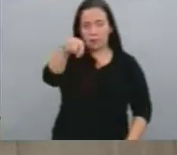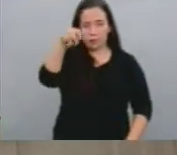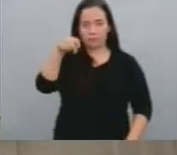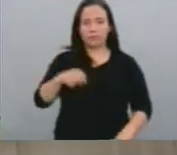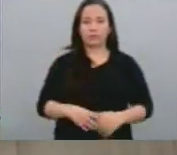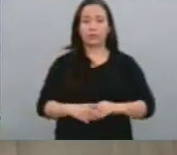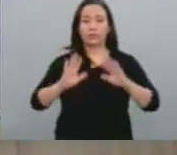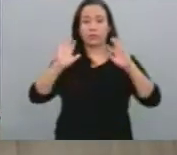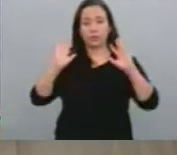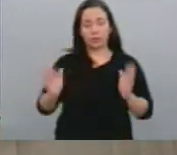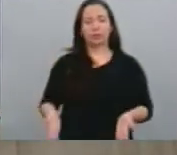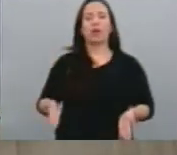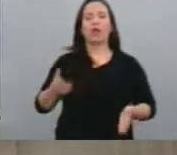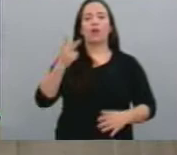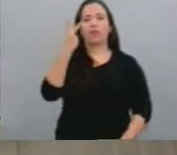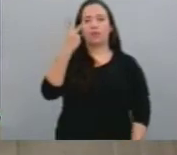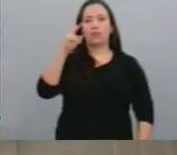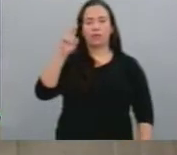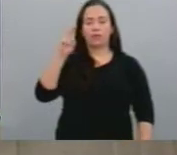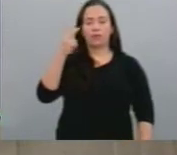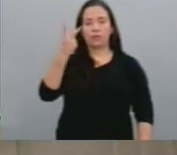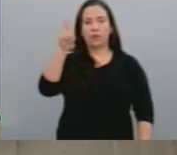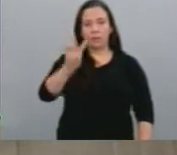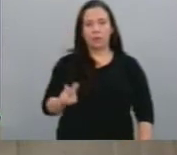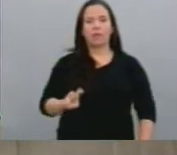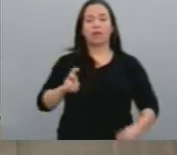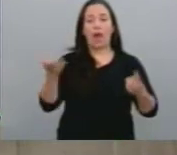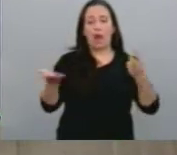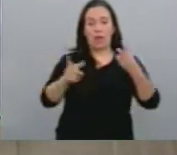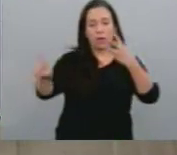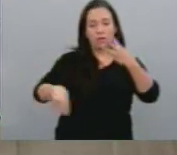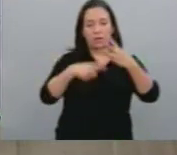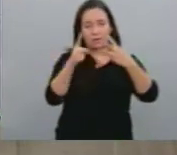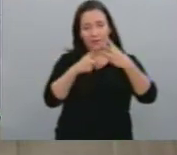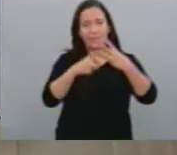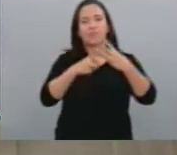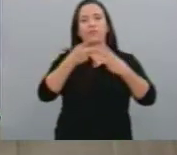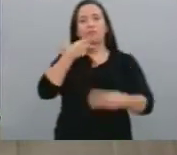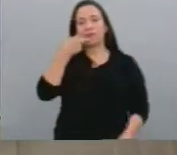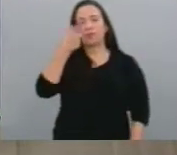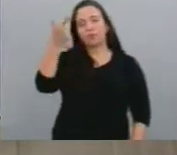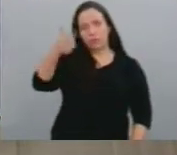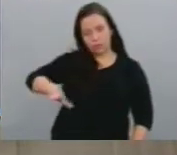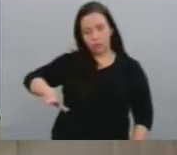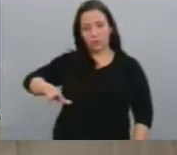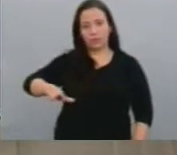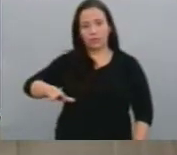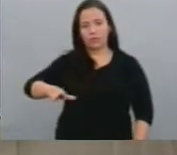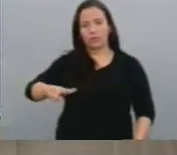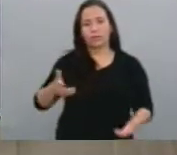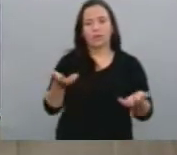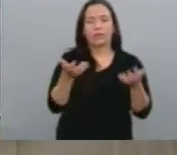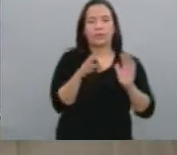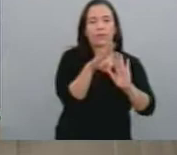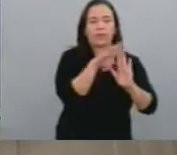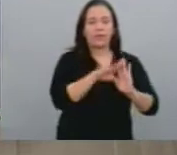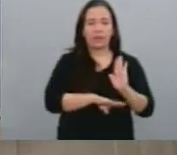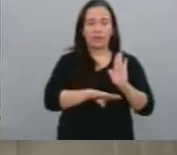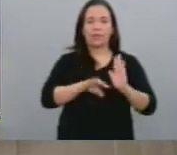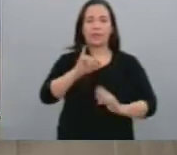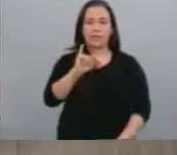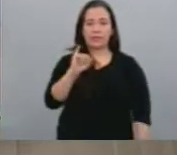tratei 2 vezes, estou tratando pela 3ª vez, é a redução do